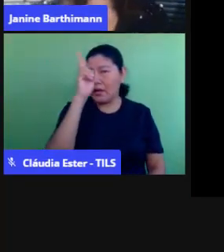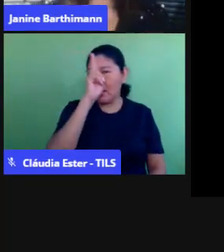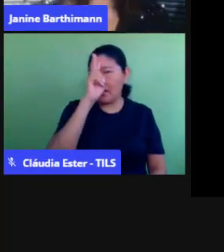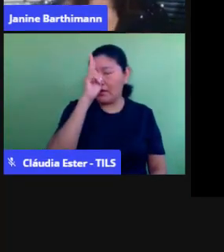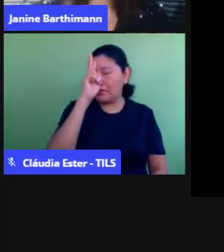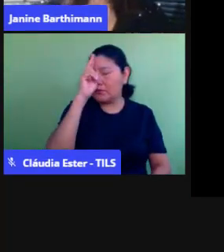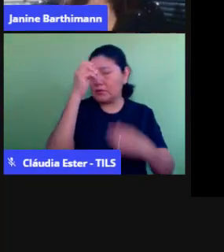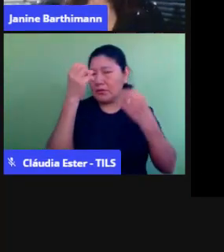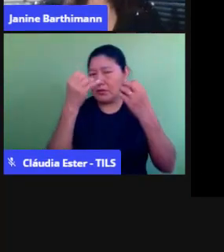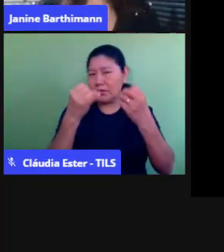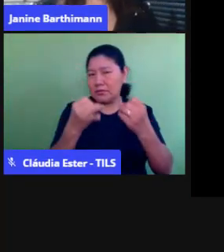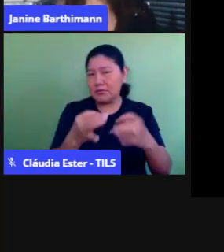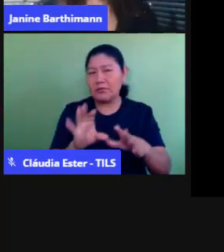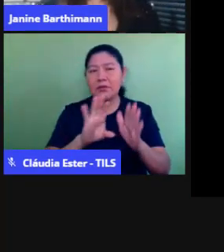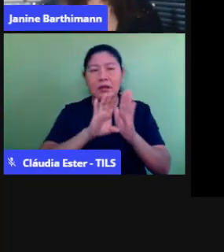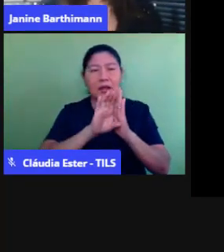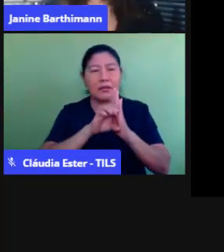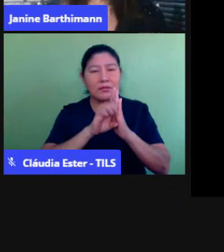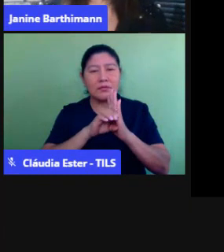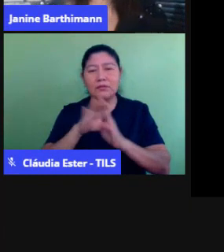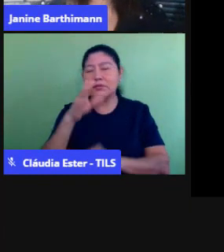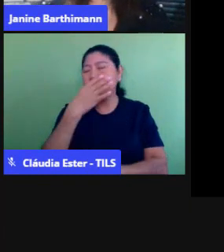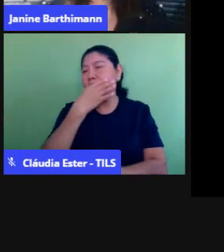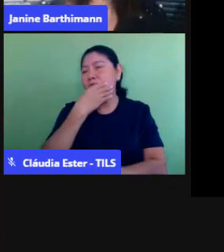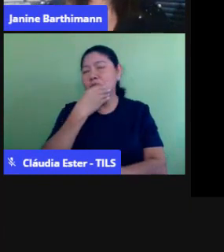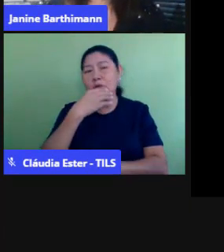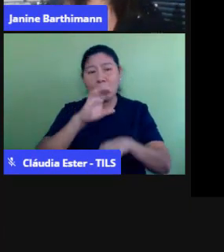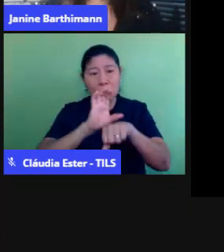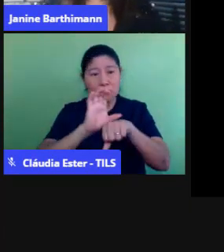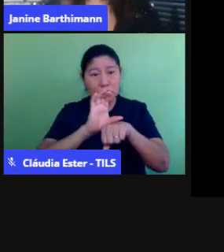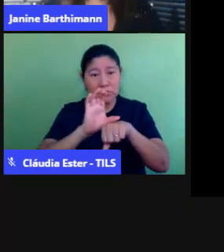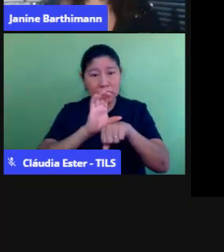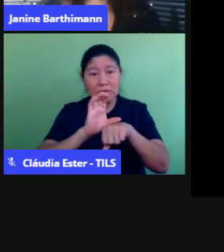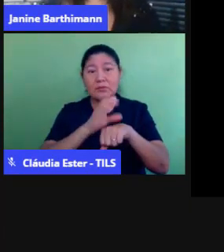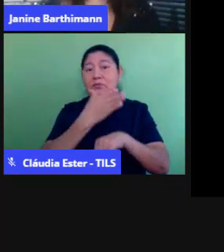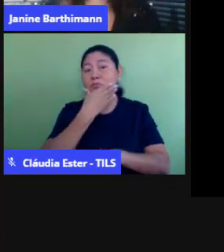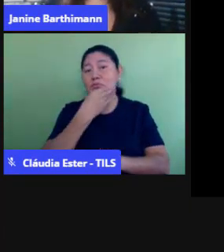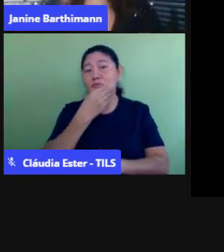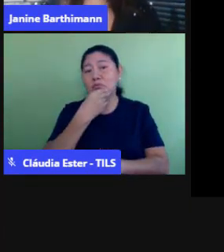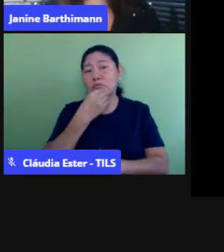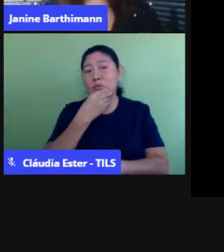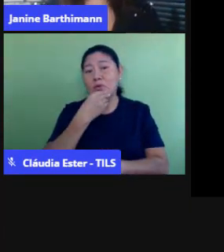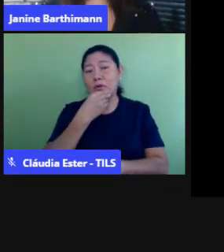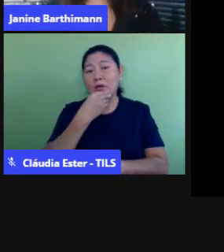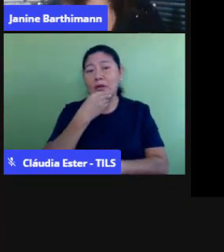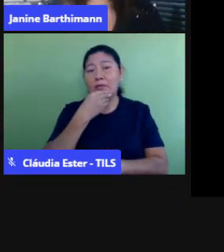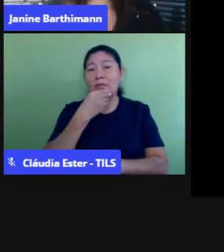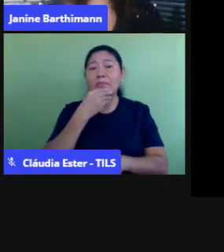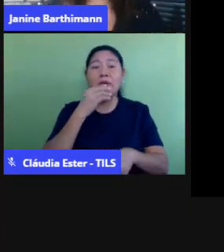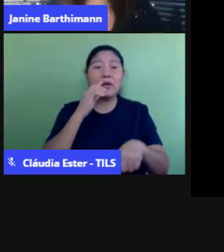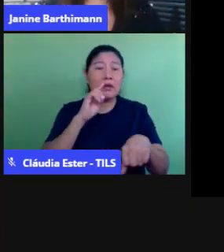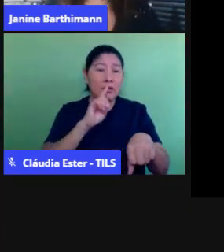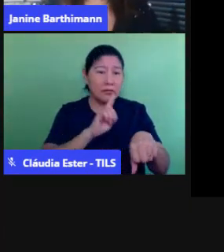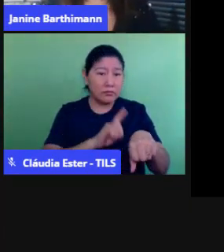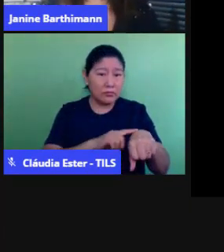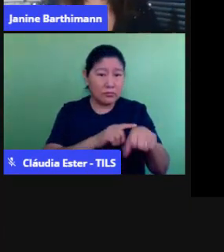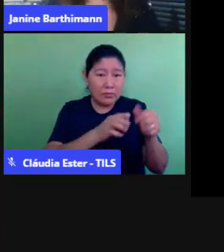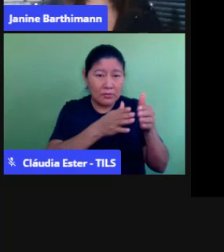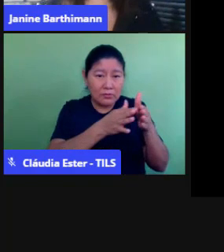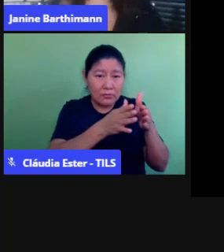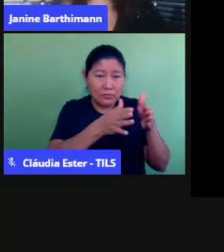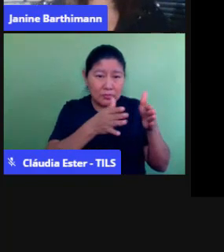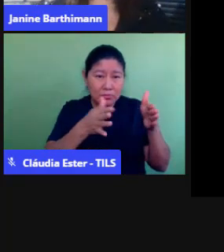tempo. Mas, Janine, a citação que você está trazendo é de 1941, e você vem me falando que é uma